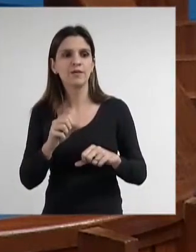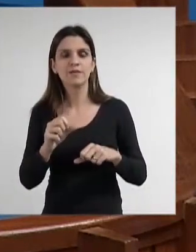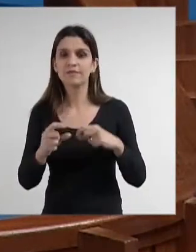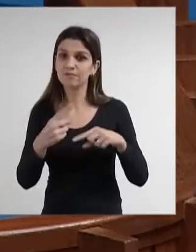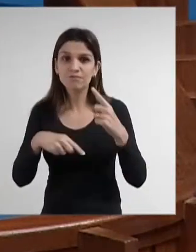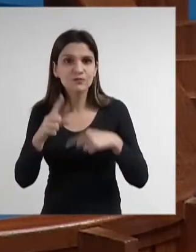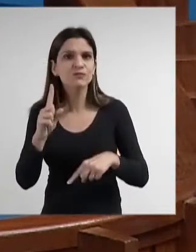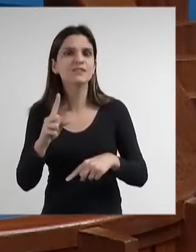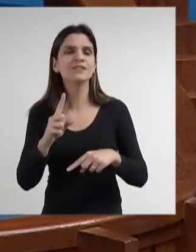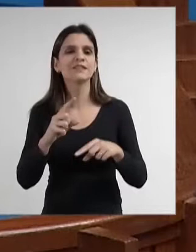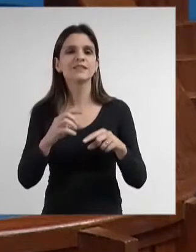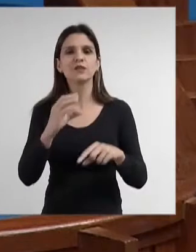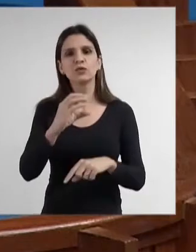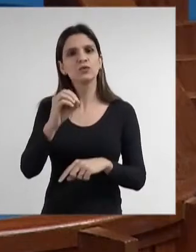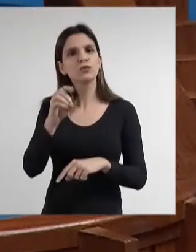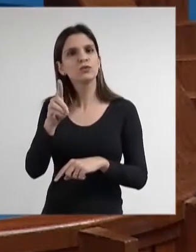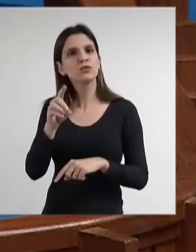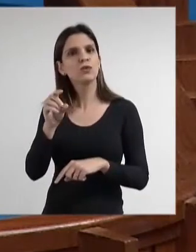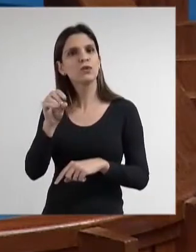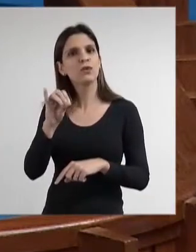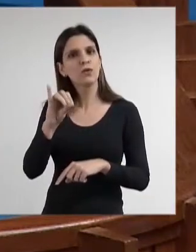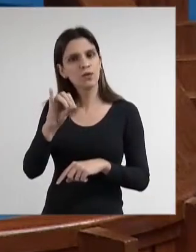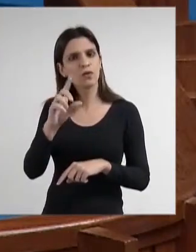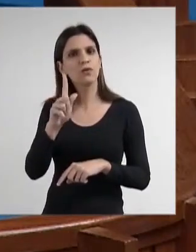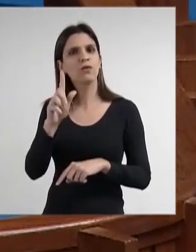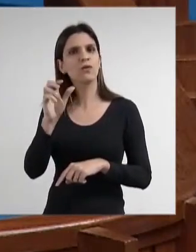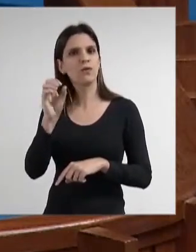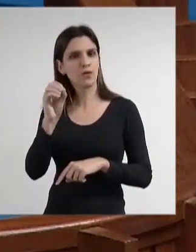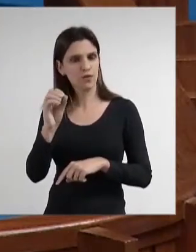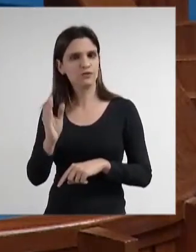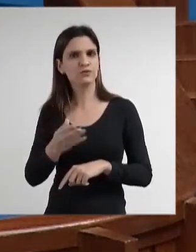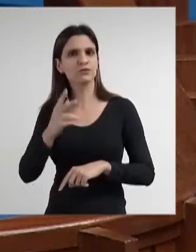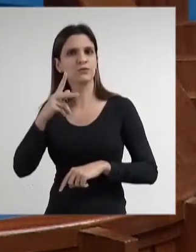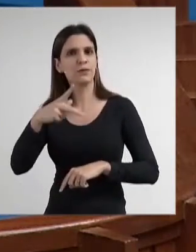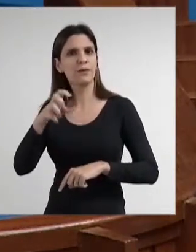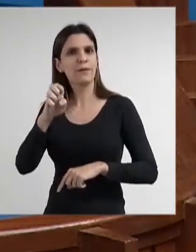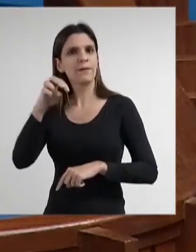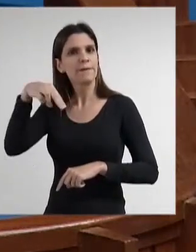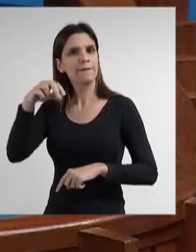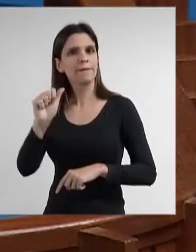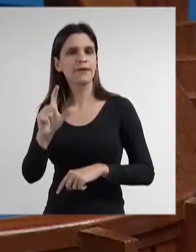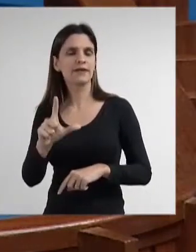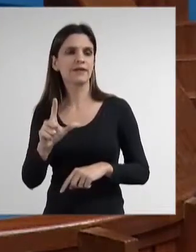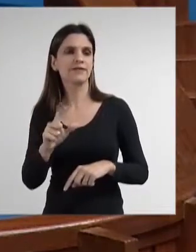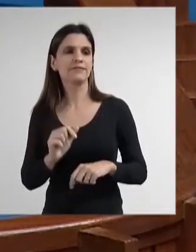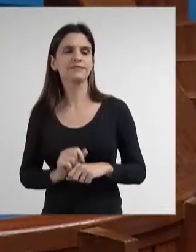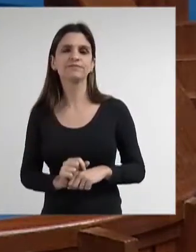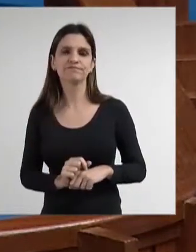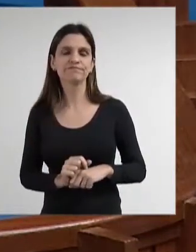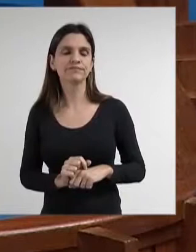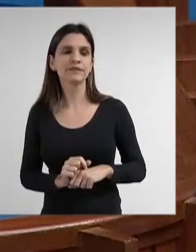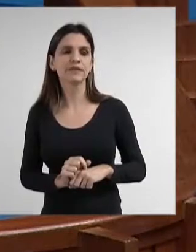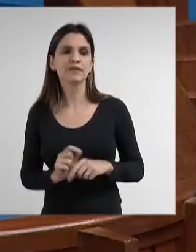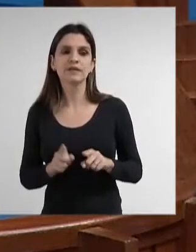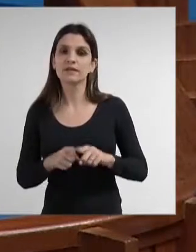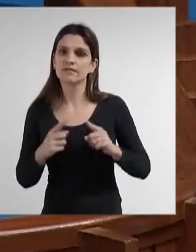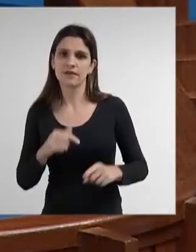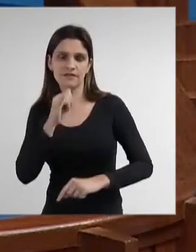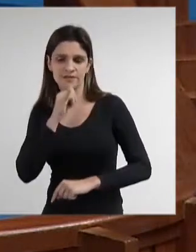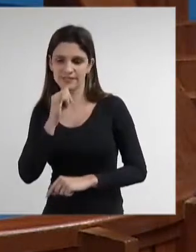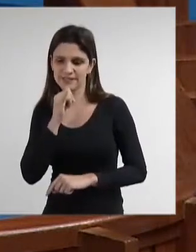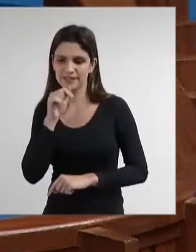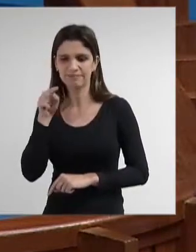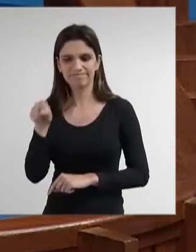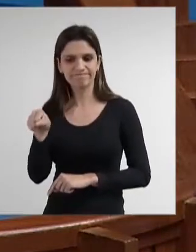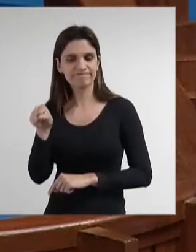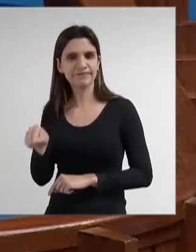Contari e coronel Davi. Mas, exemplo como aconteceu com a Cristiane no Rio de Janeiro, um